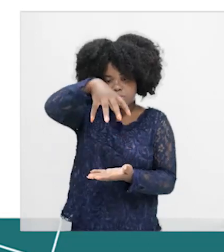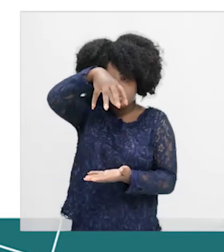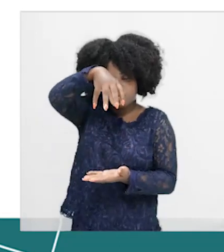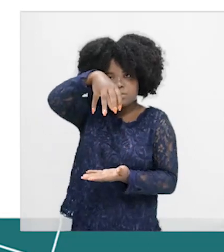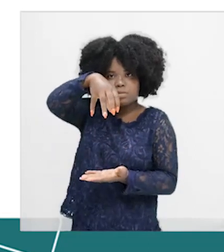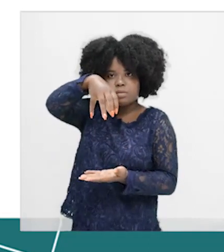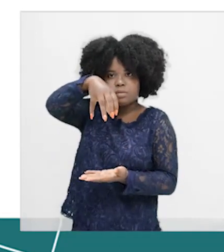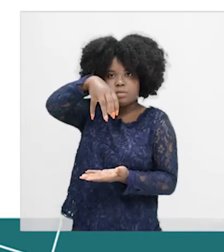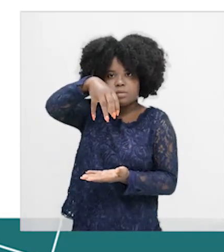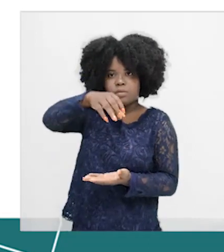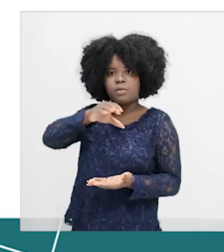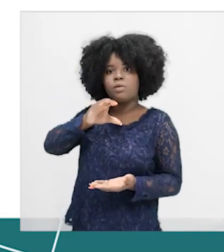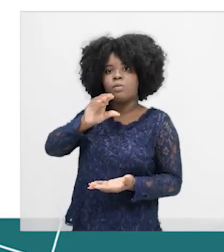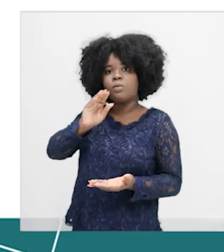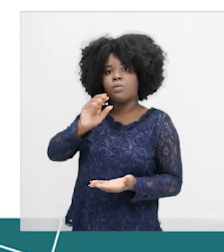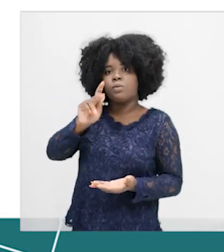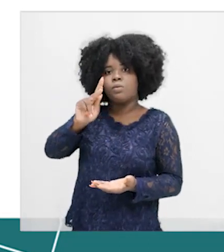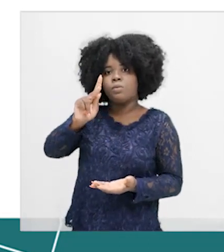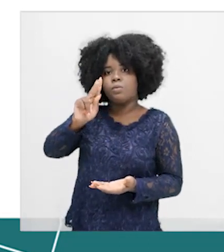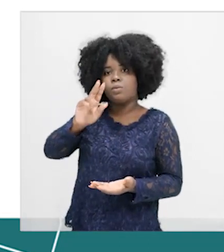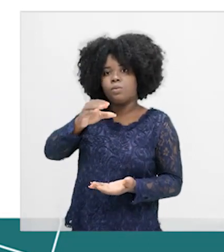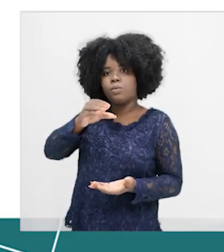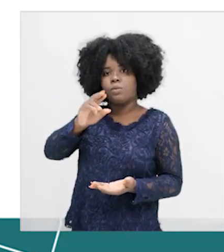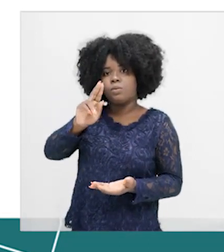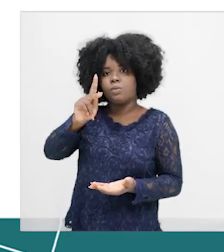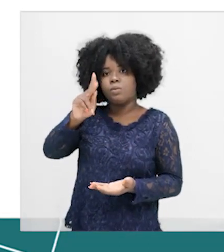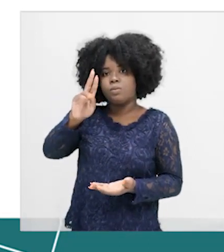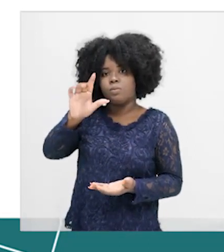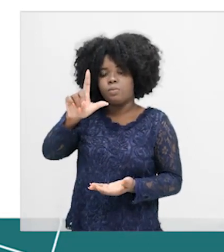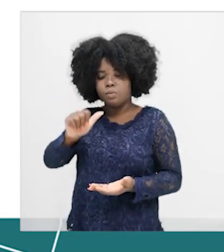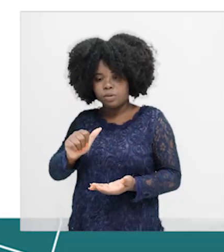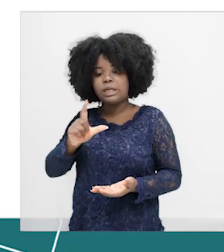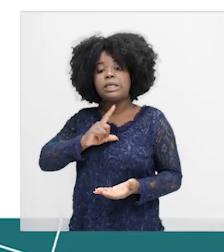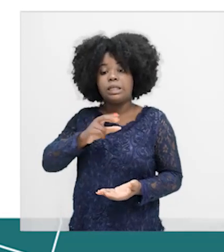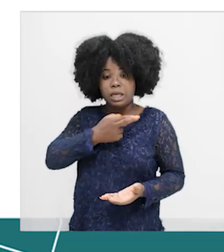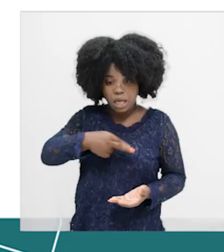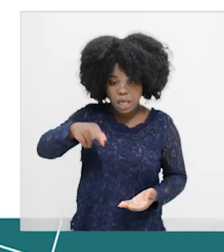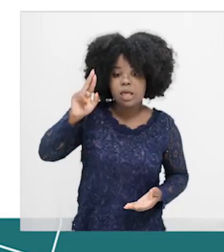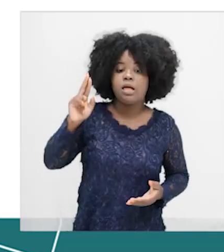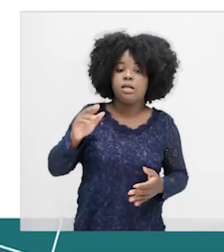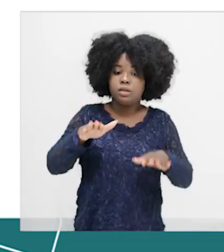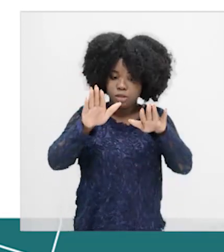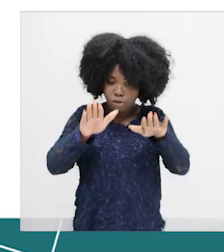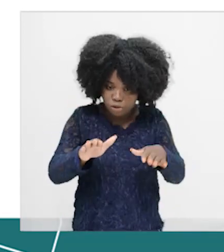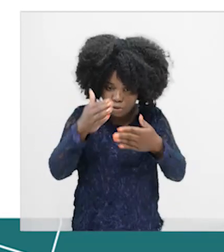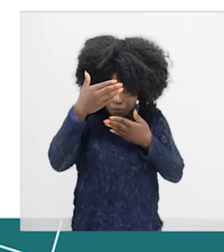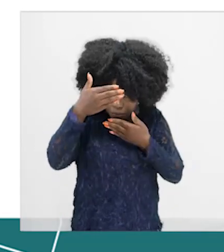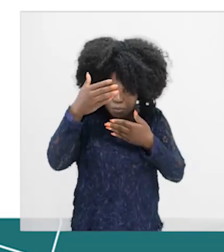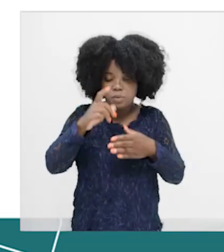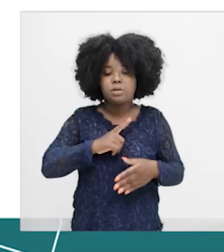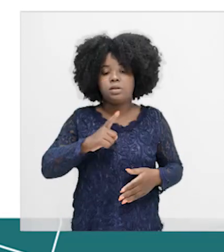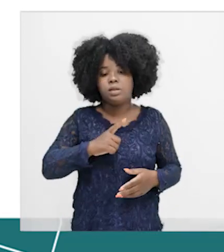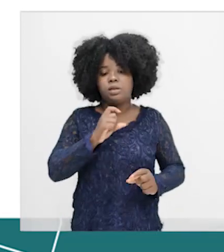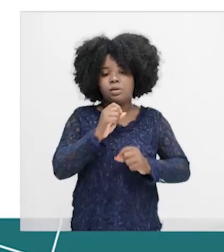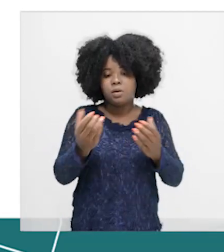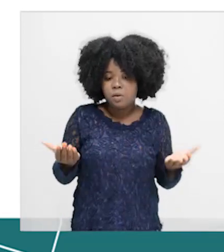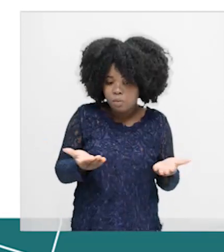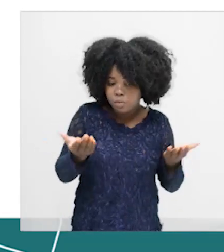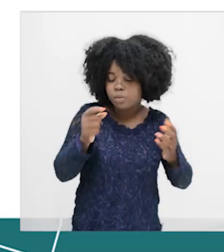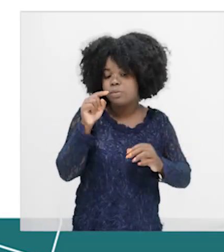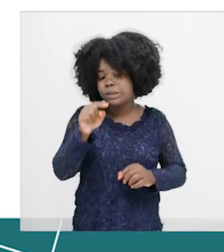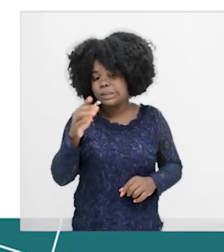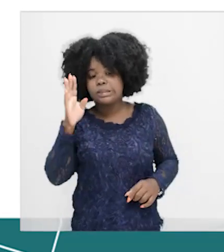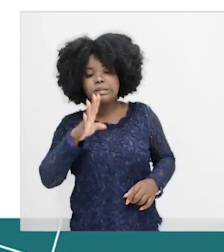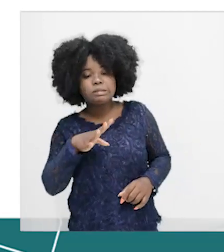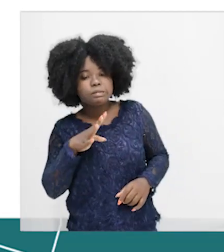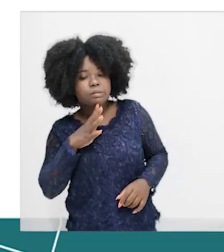fica na Mesquita da Rocha, em Jerusalém, que tem a religião muçulmana, e a gente já tem talvez a motivação para você